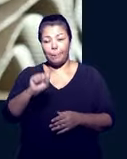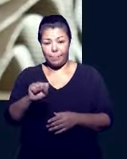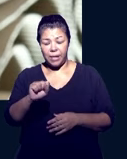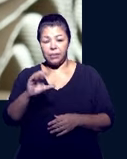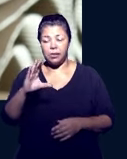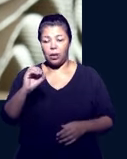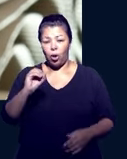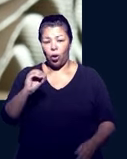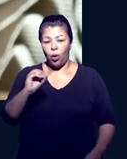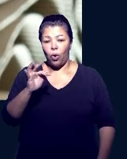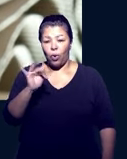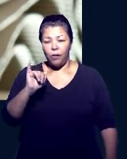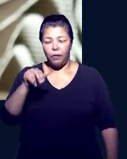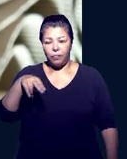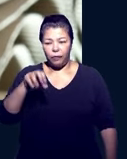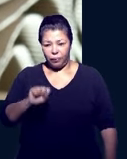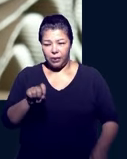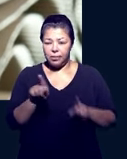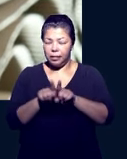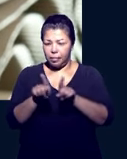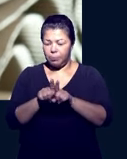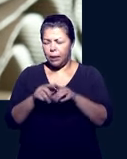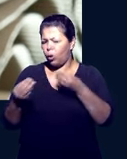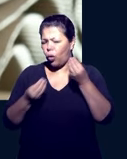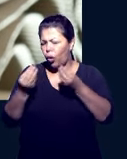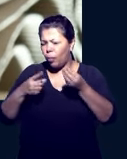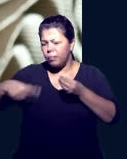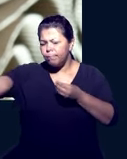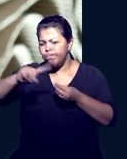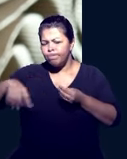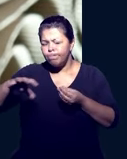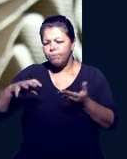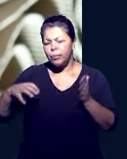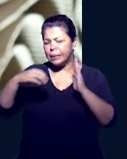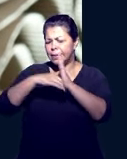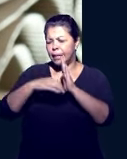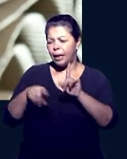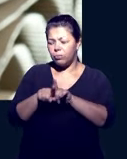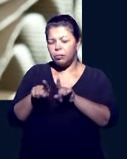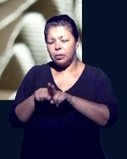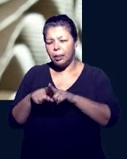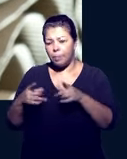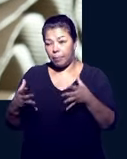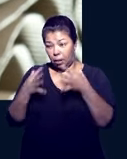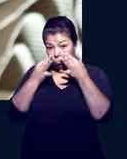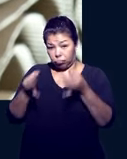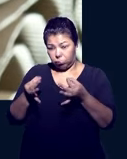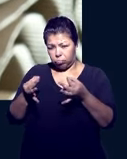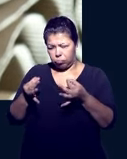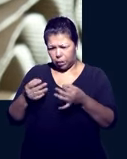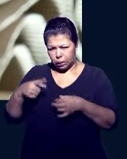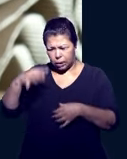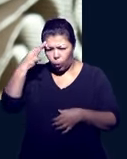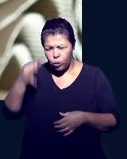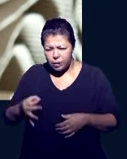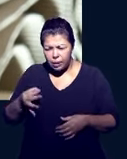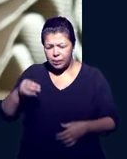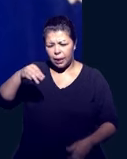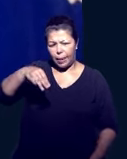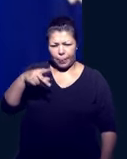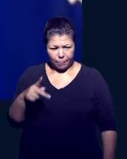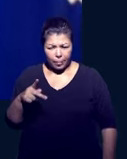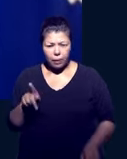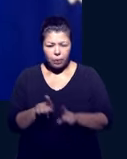eh como é que o Senado enxerga isso tem consciência da importância dessa MP